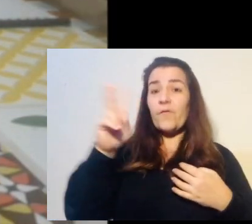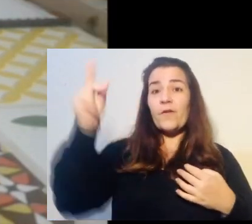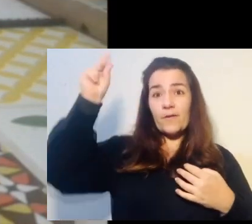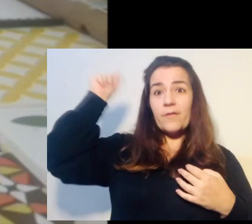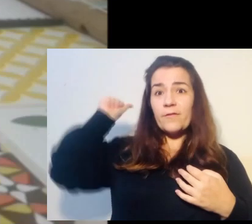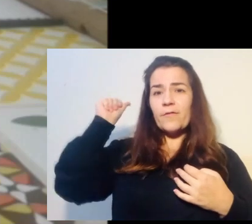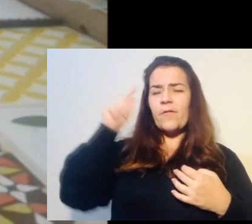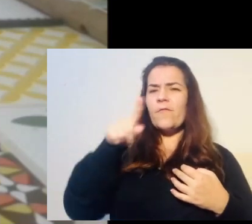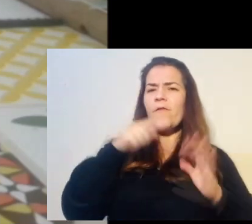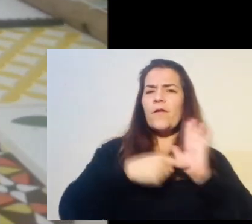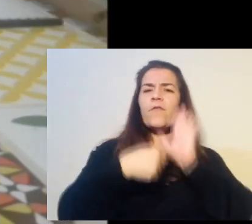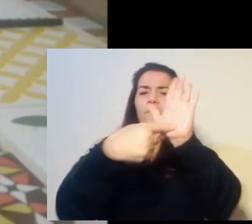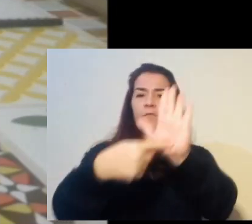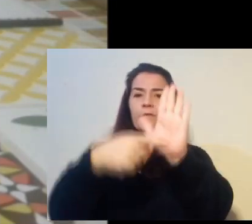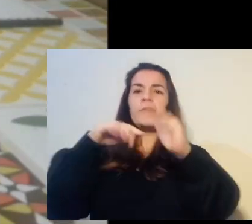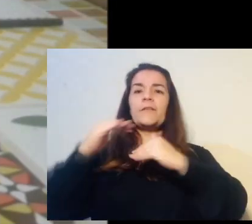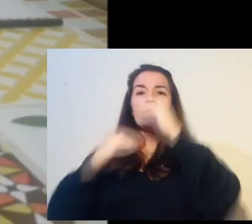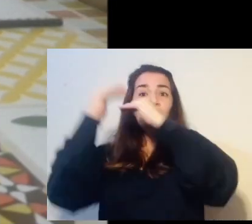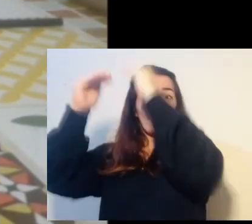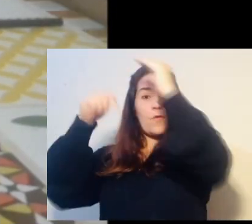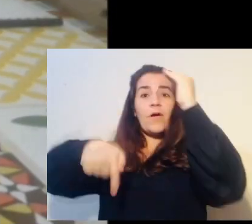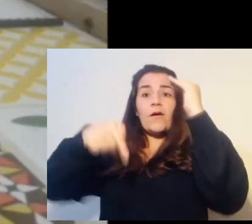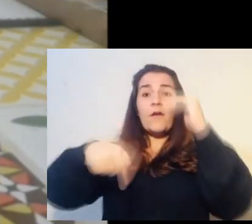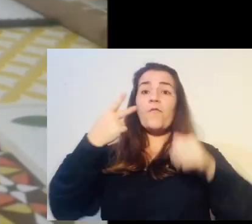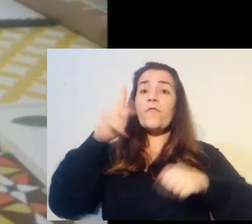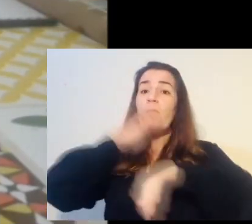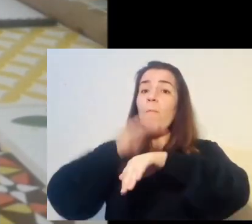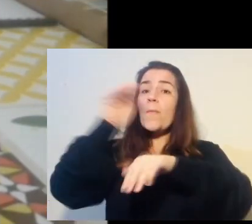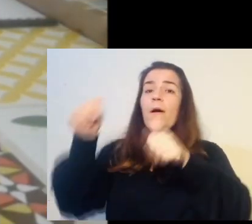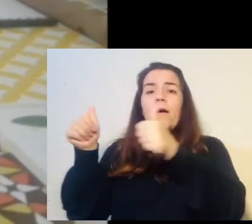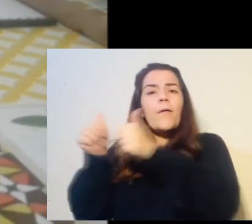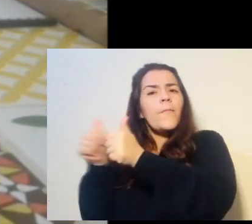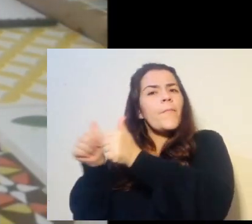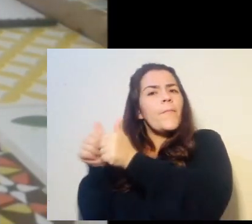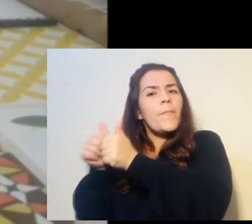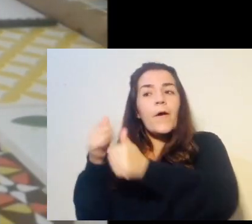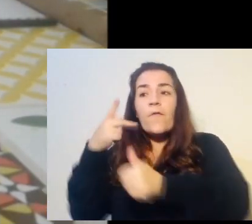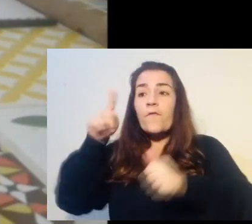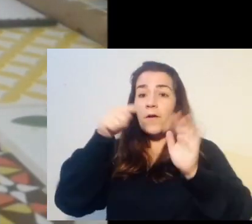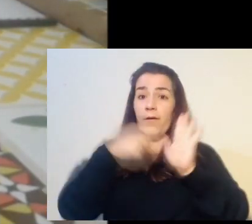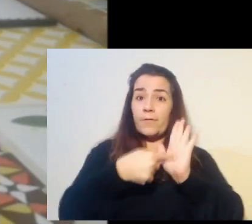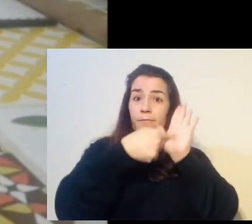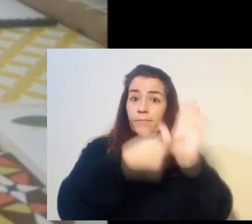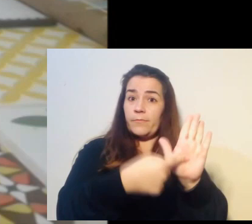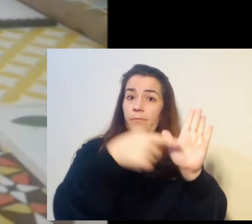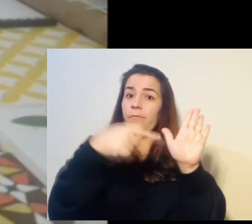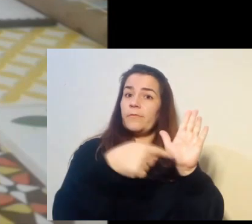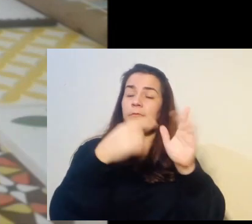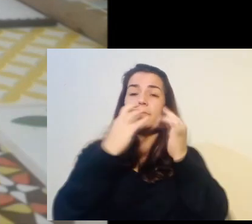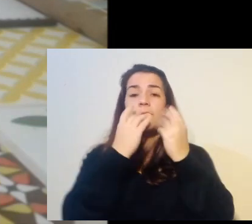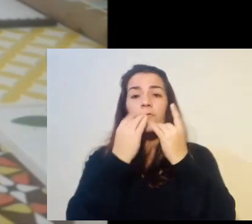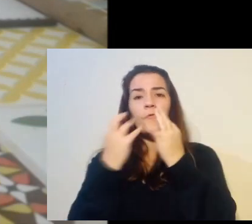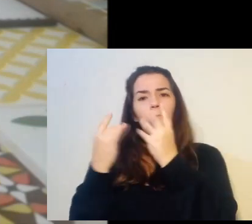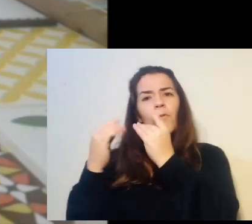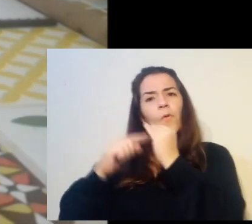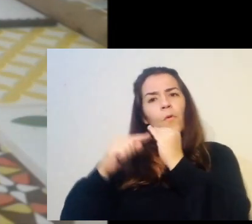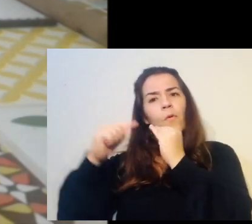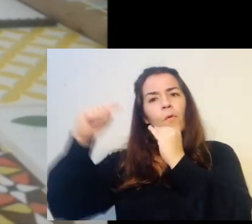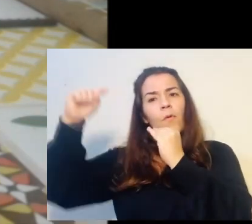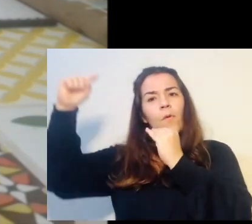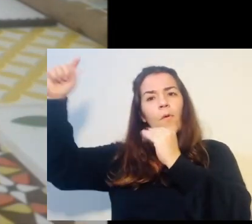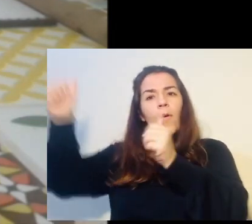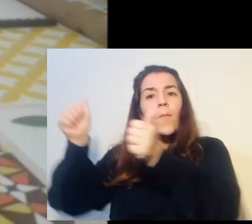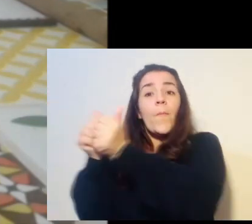Bom, os que a gente vai construir aqui são mais próximos desses aqui, de uma escala